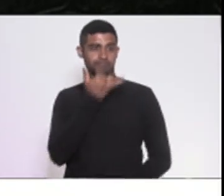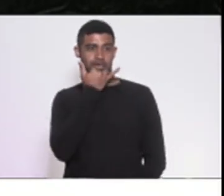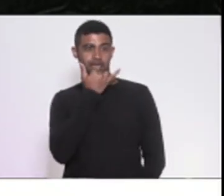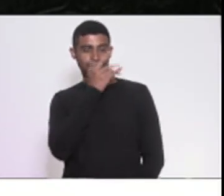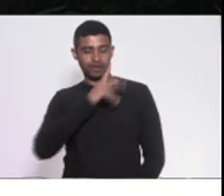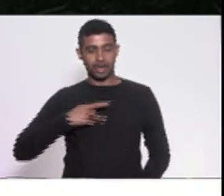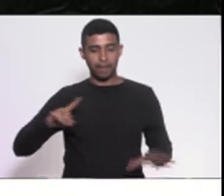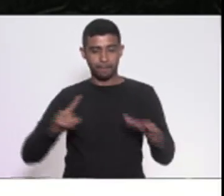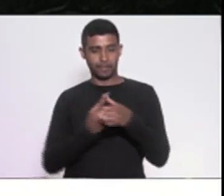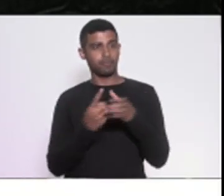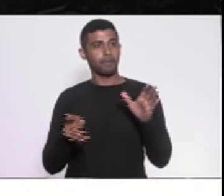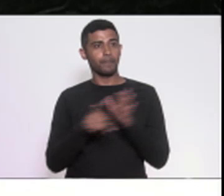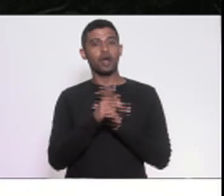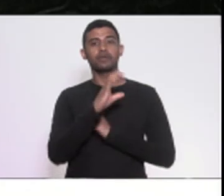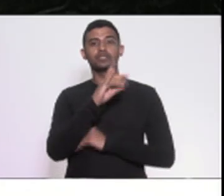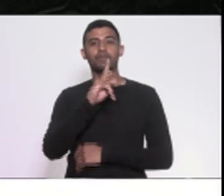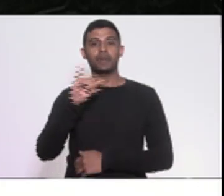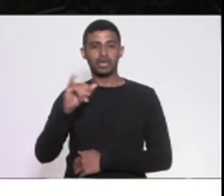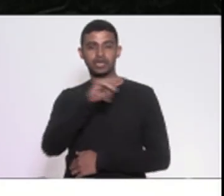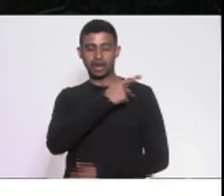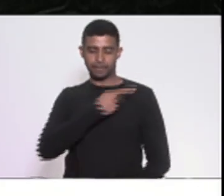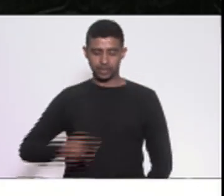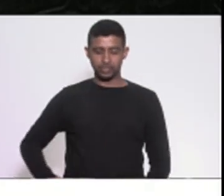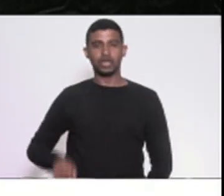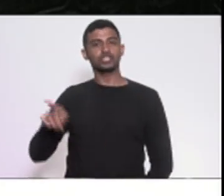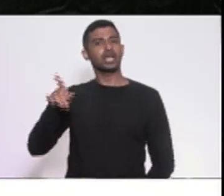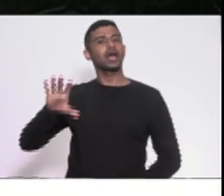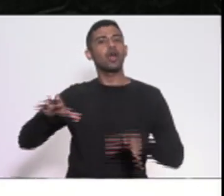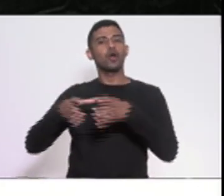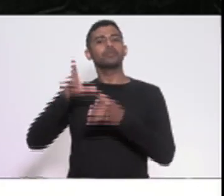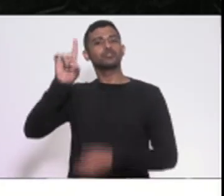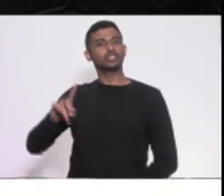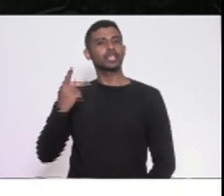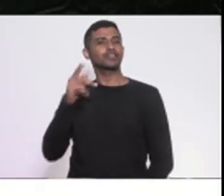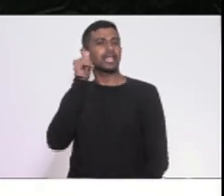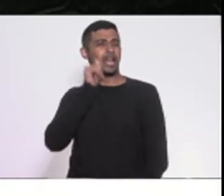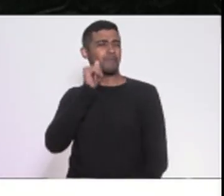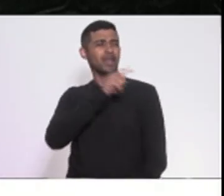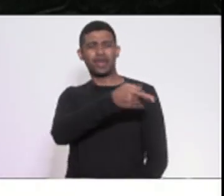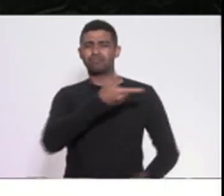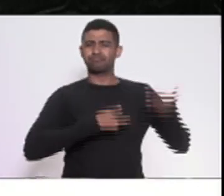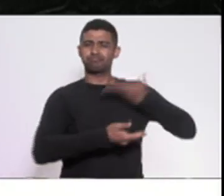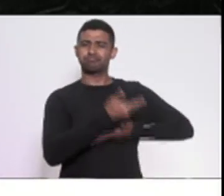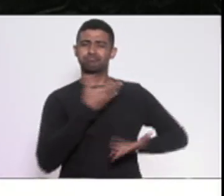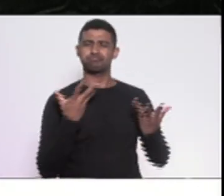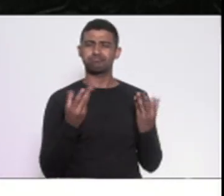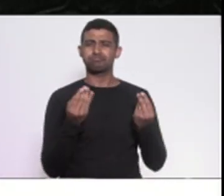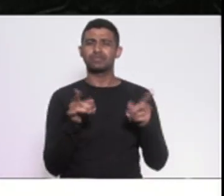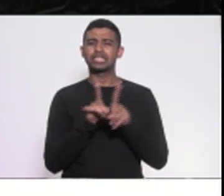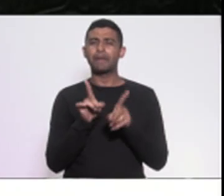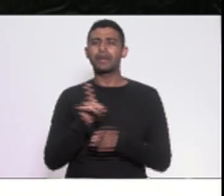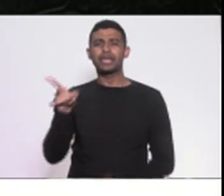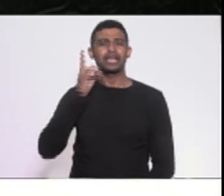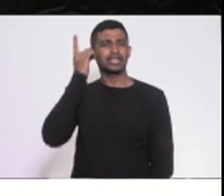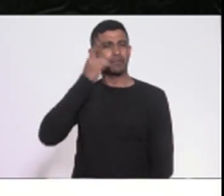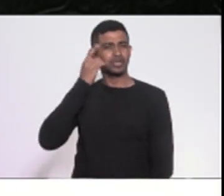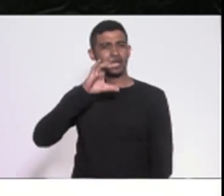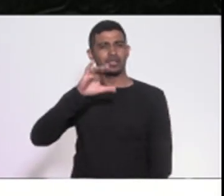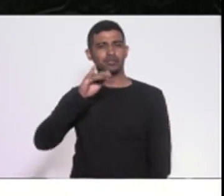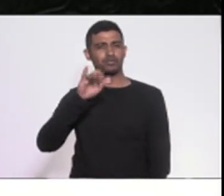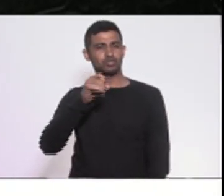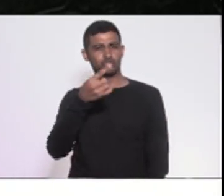da CPI, presidente da Comissão dos Direitos da Mulher, em muito contribuiu, o deputado Chicão Bulhões, que